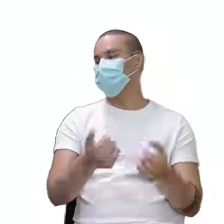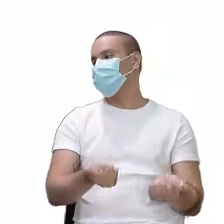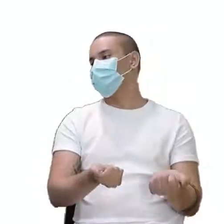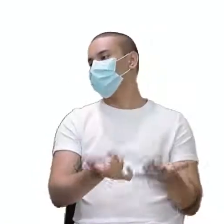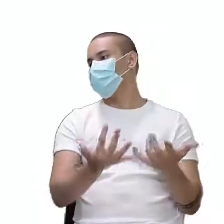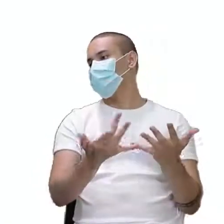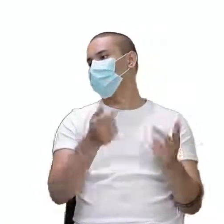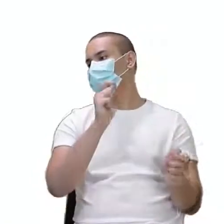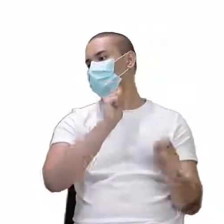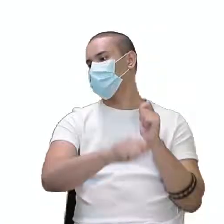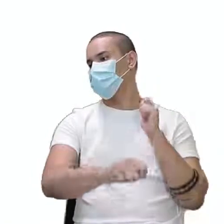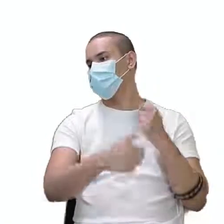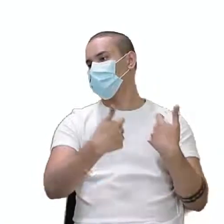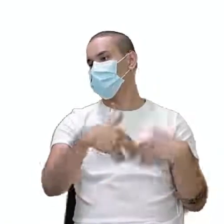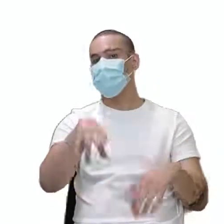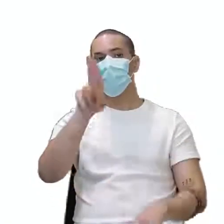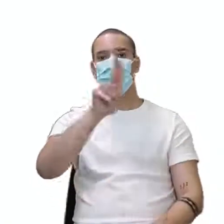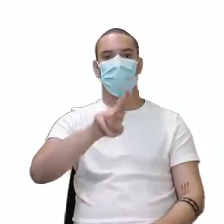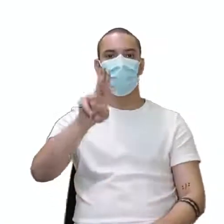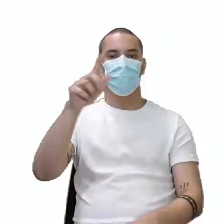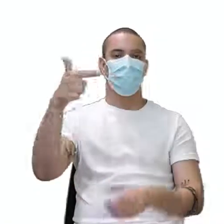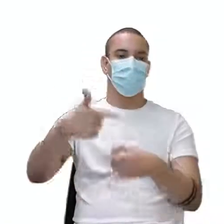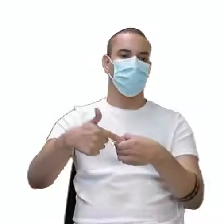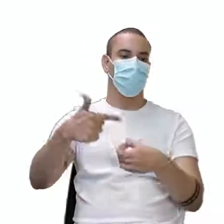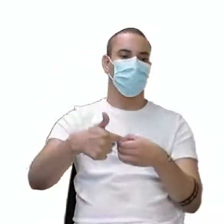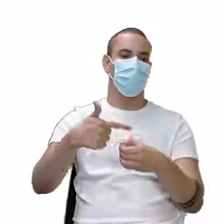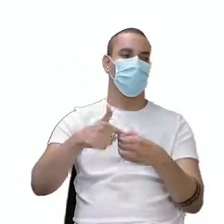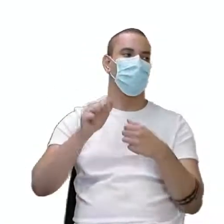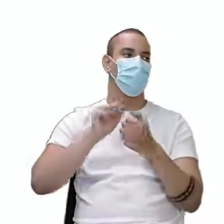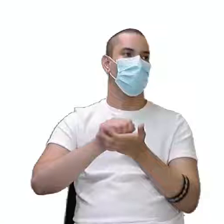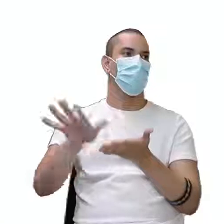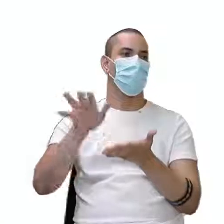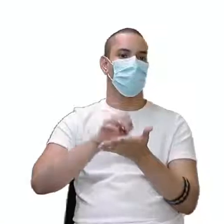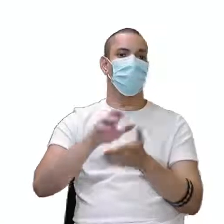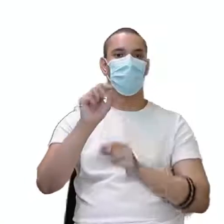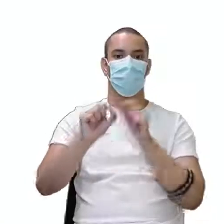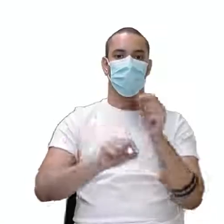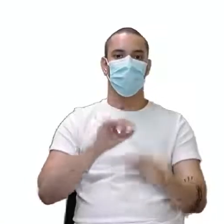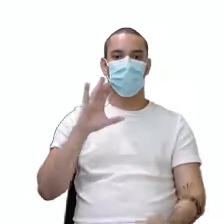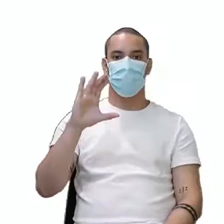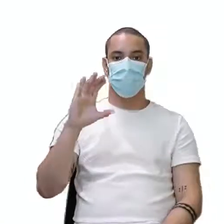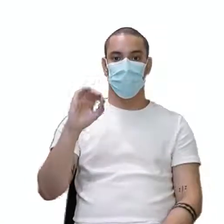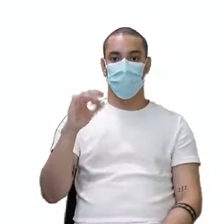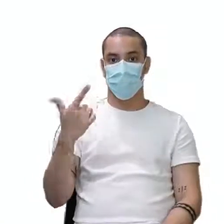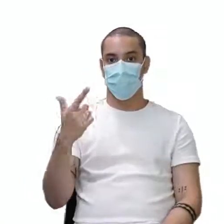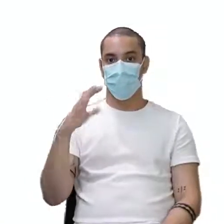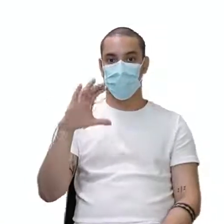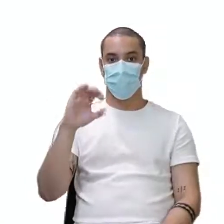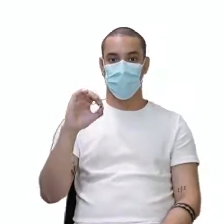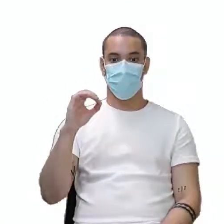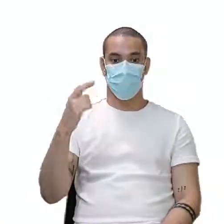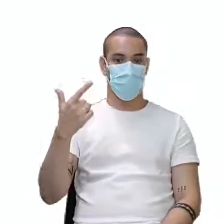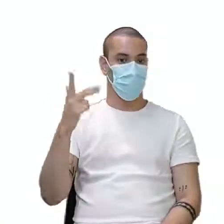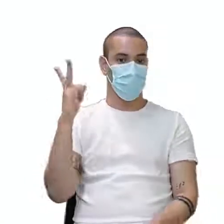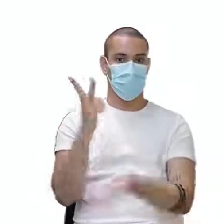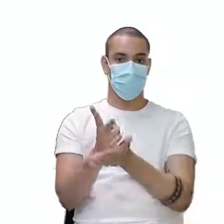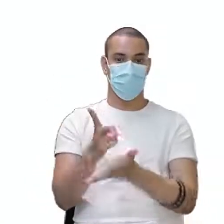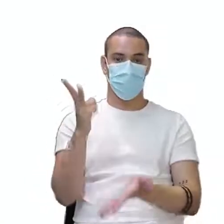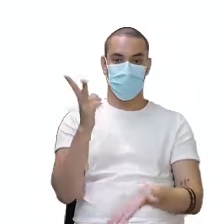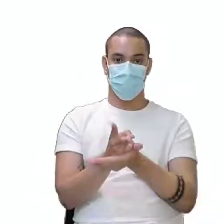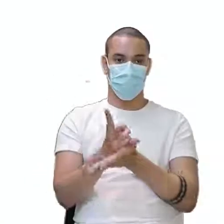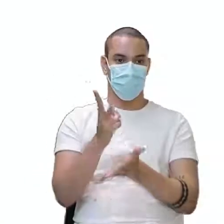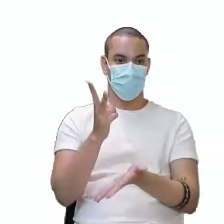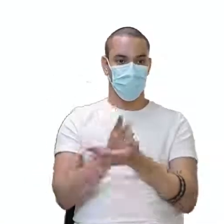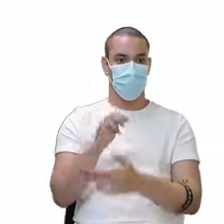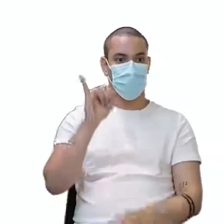nisso, utiliza isso como combustível e vai liberando o quê? CO2, CO2, CO2, CO2. Aqui